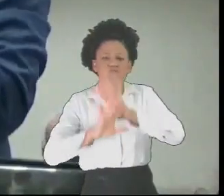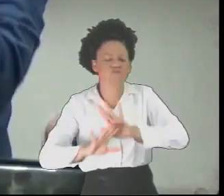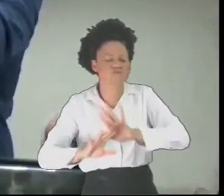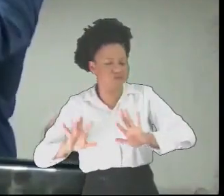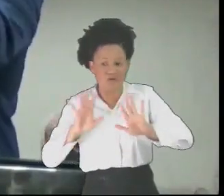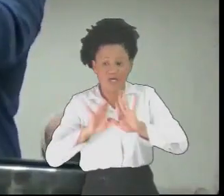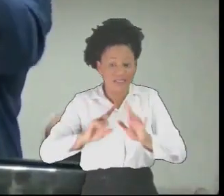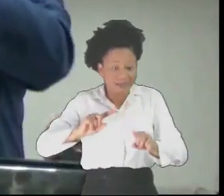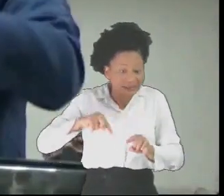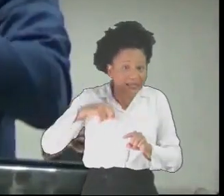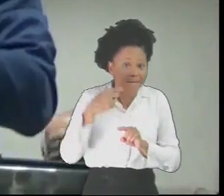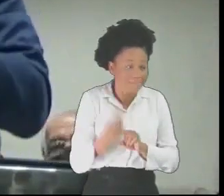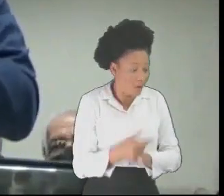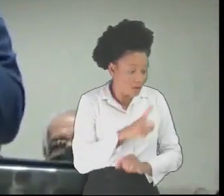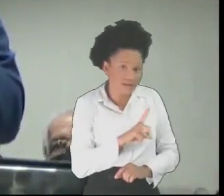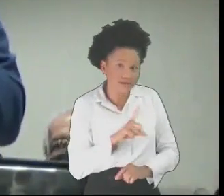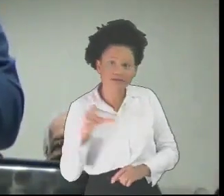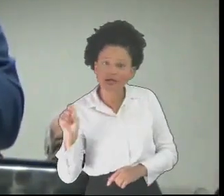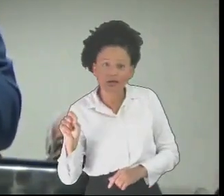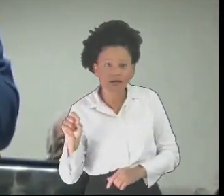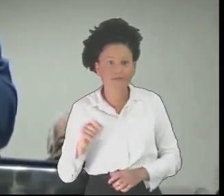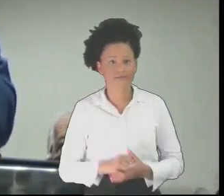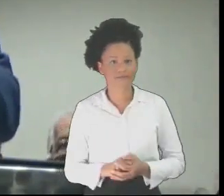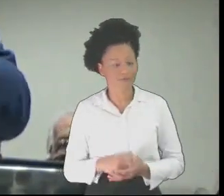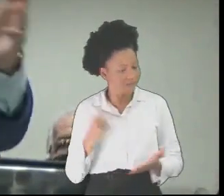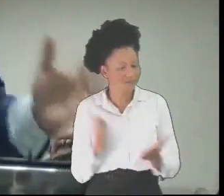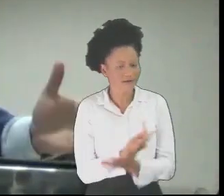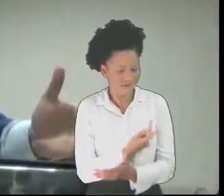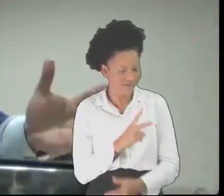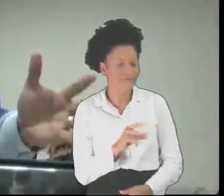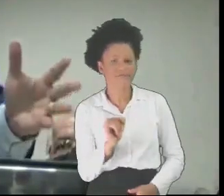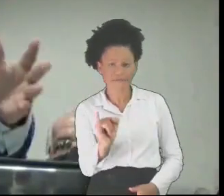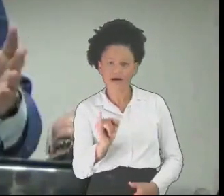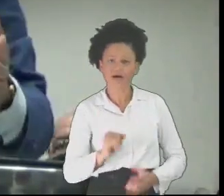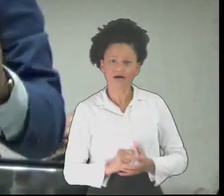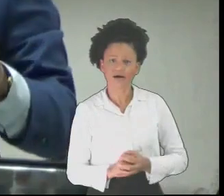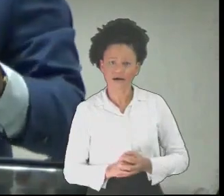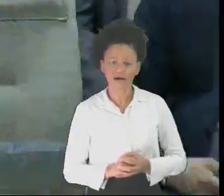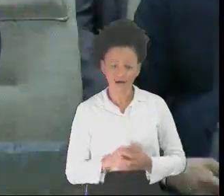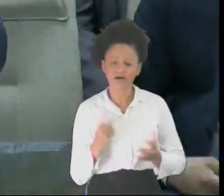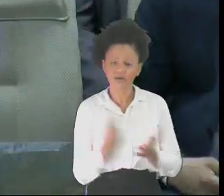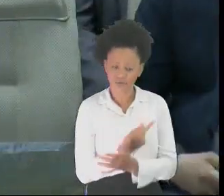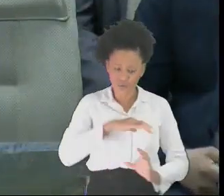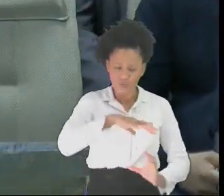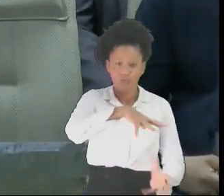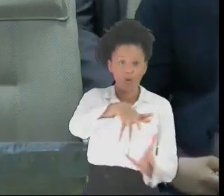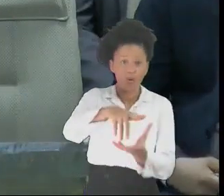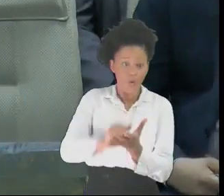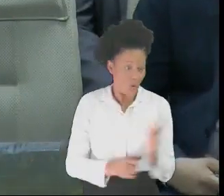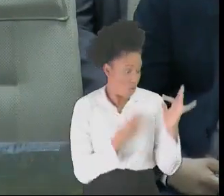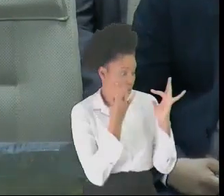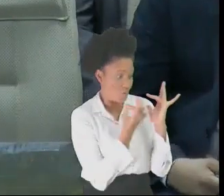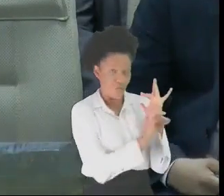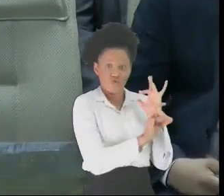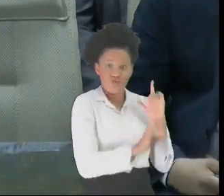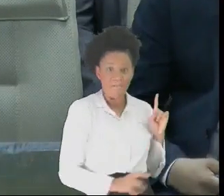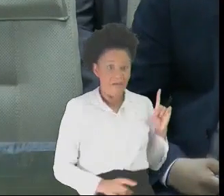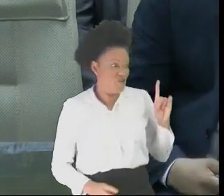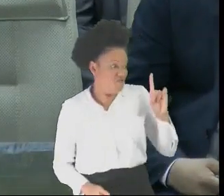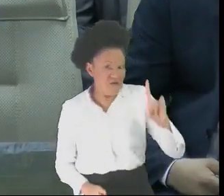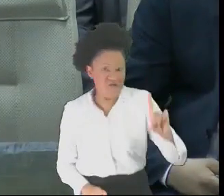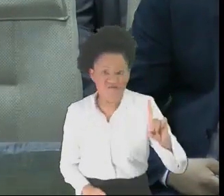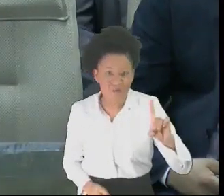saiu. É o que vai acontecer com esse mundo. É o que vai acontecer com esse mundo. O anticristo só vai se